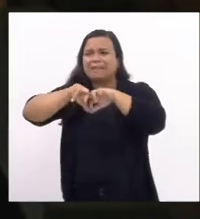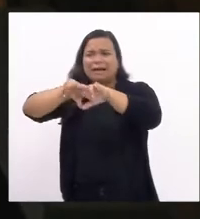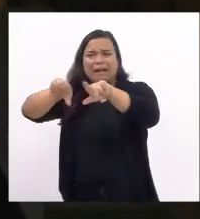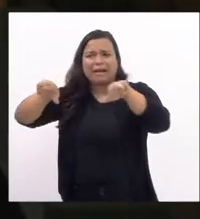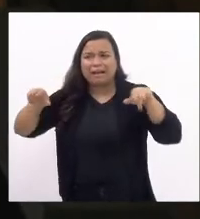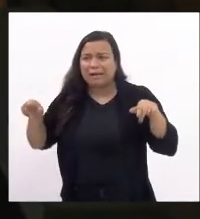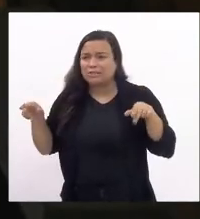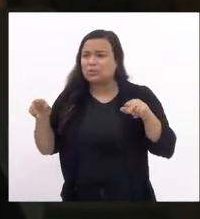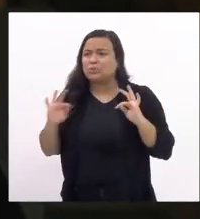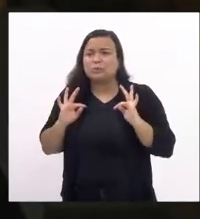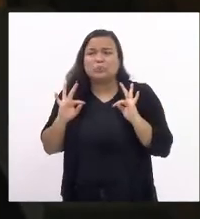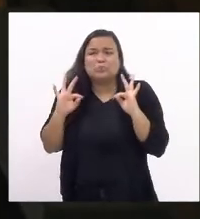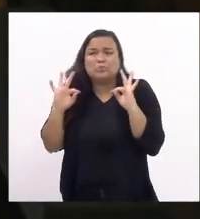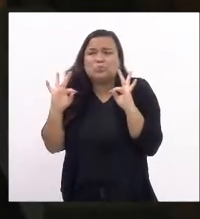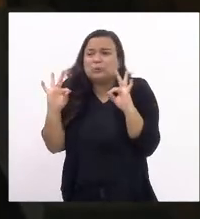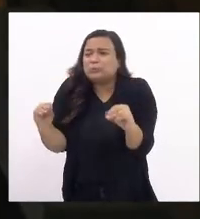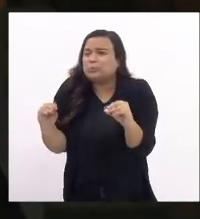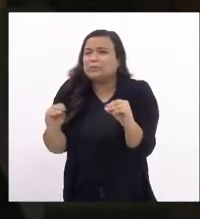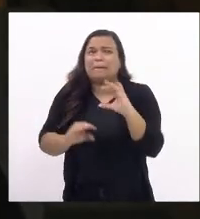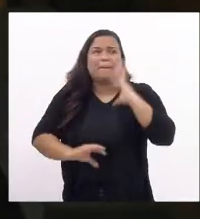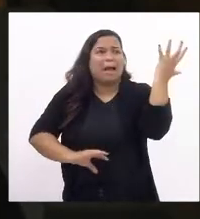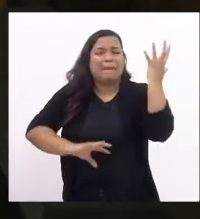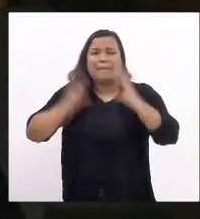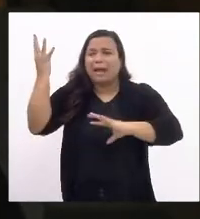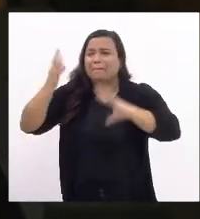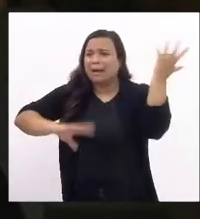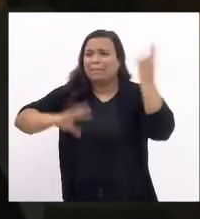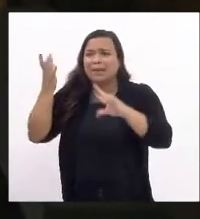sorte de problemas.